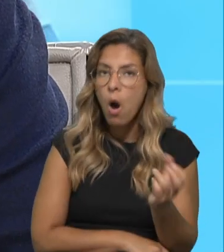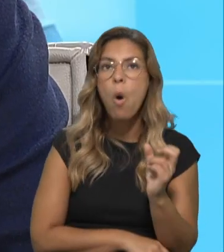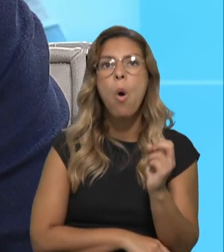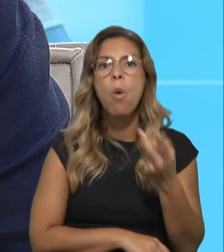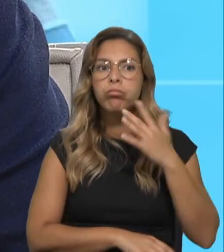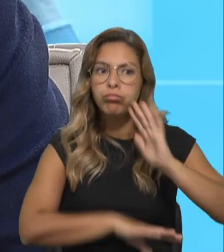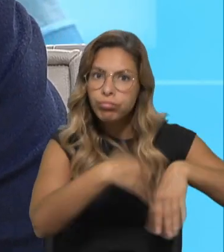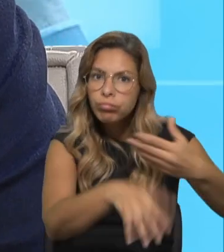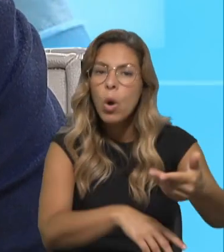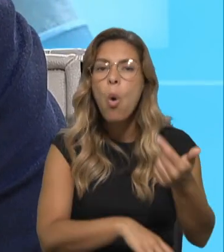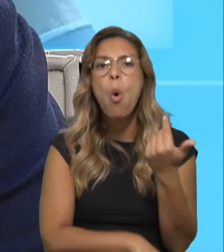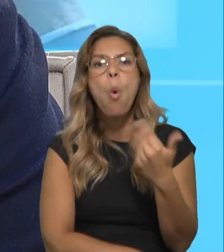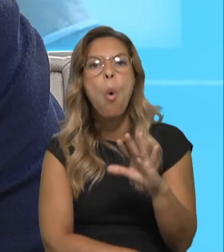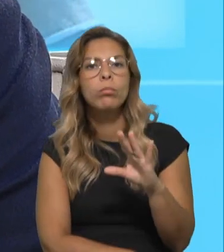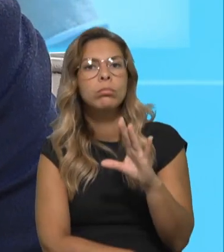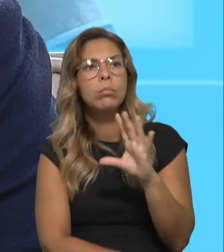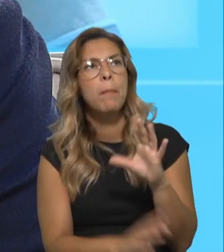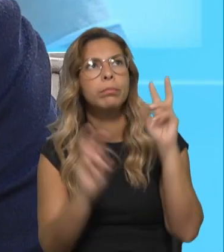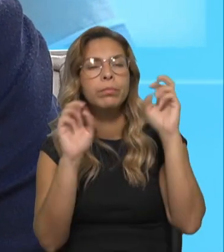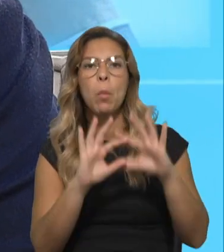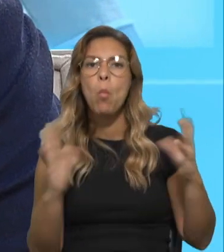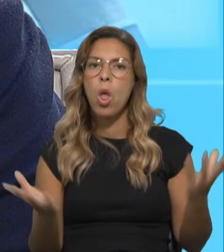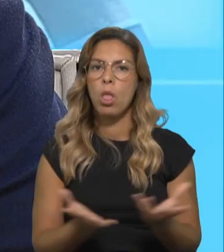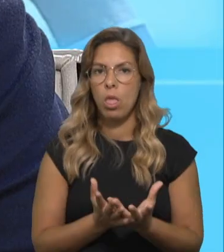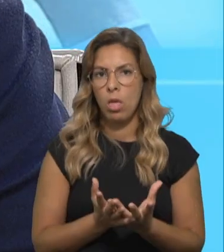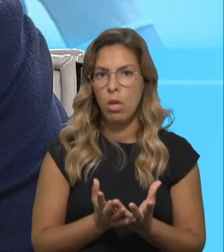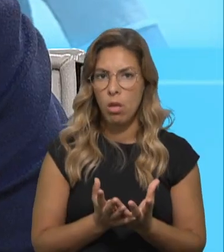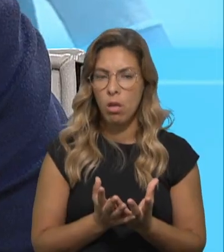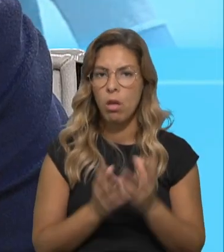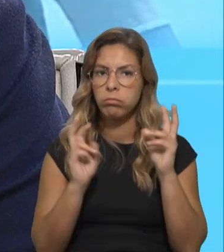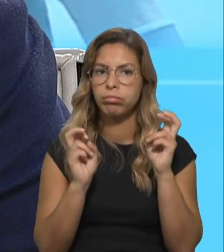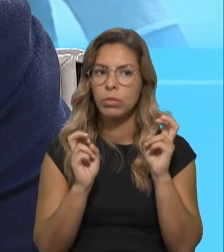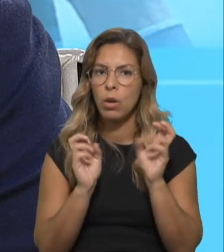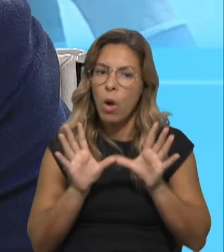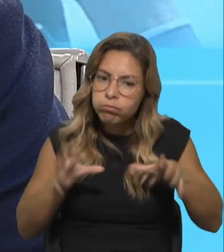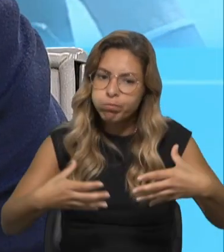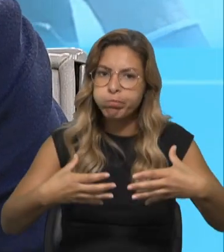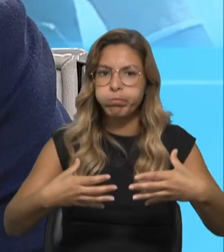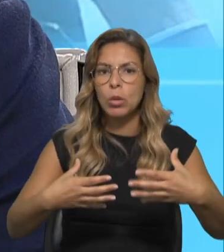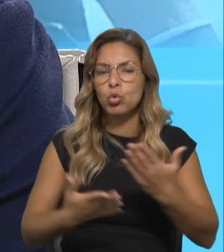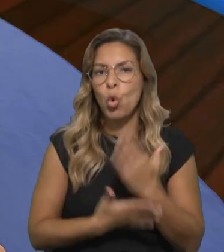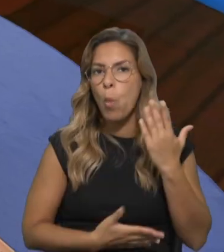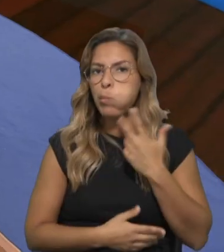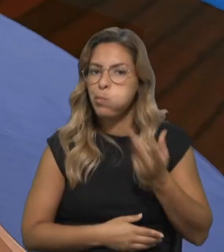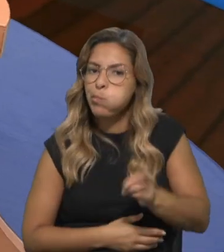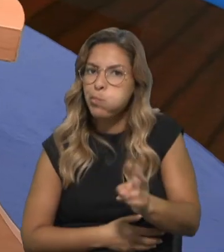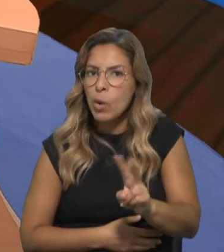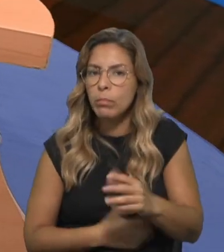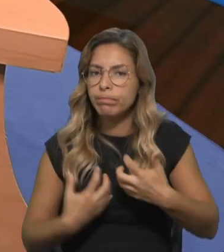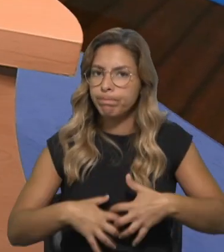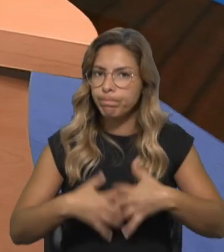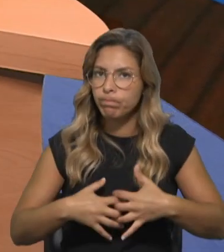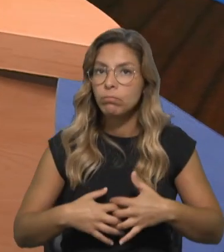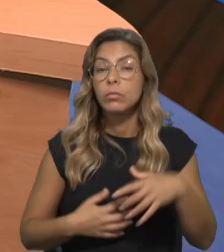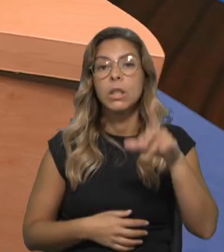arranque ou se foi só apenas uma bolha. E depois também, de facto, a importância que nós, Igreja, através, neste